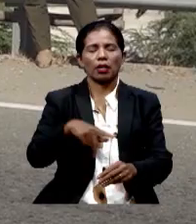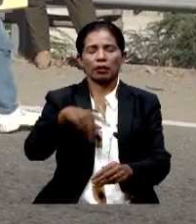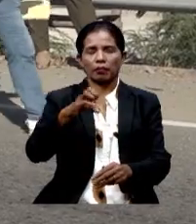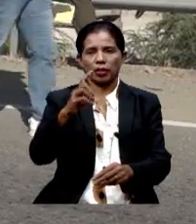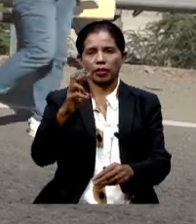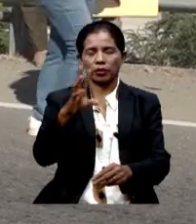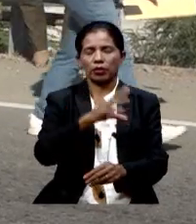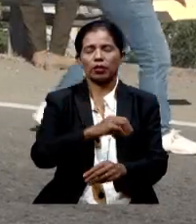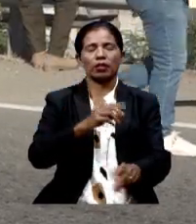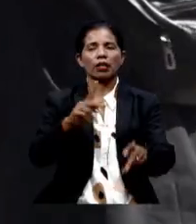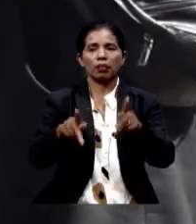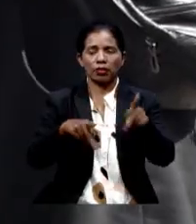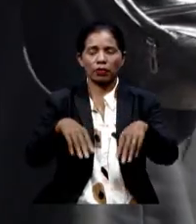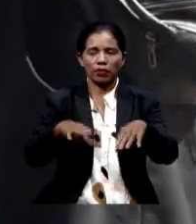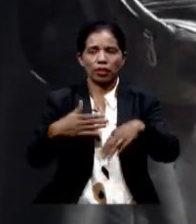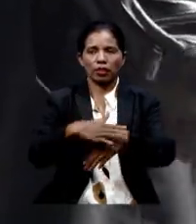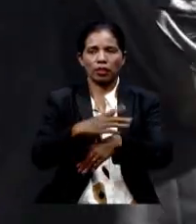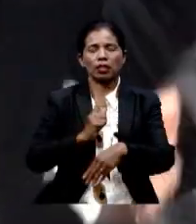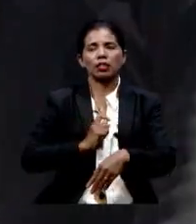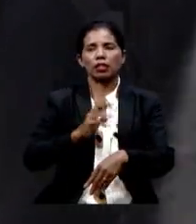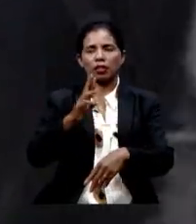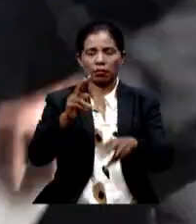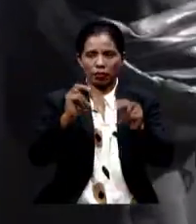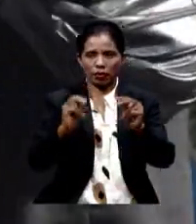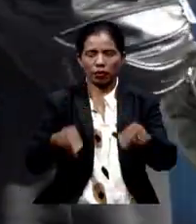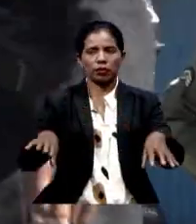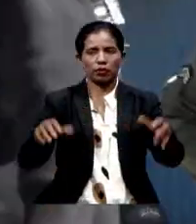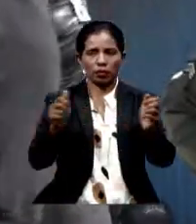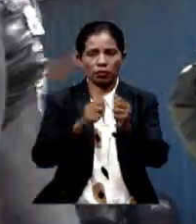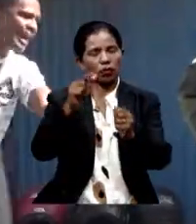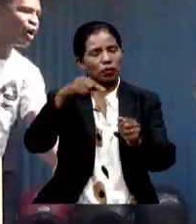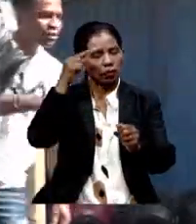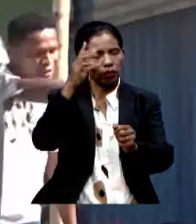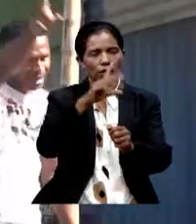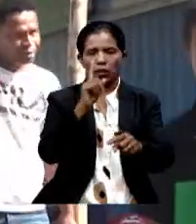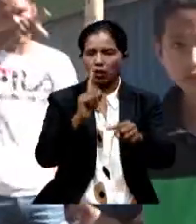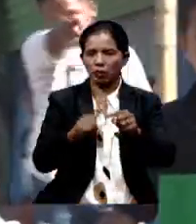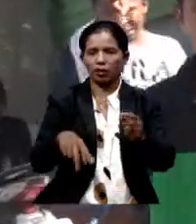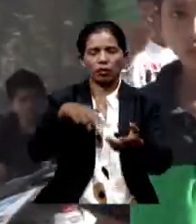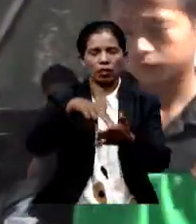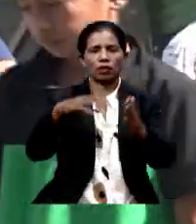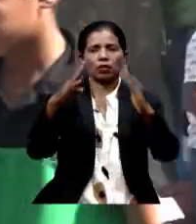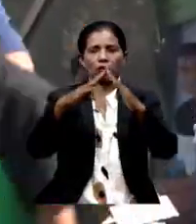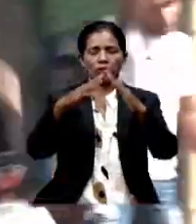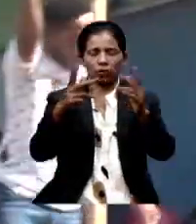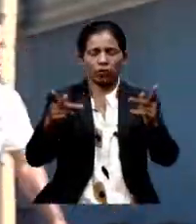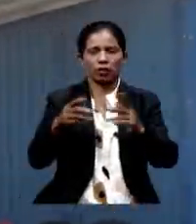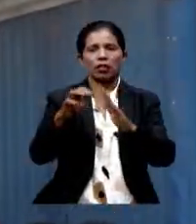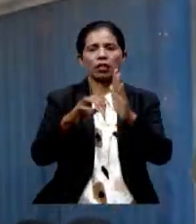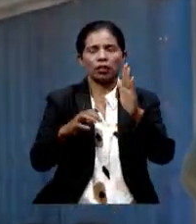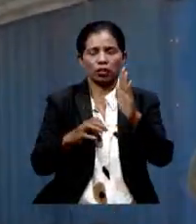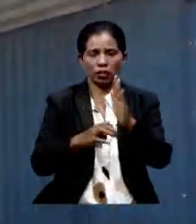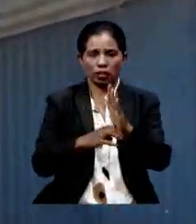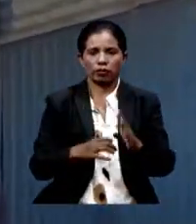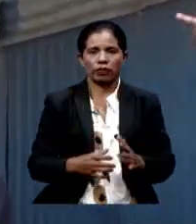Hateten, vendedor e cancira e a área Tibar, precisa cooperar o governo, onde labele Hari Baraka e a Rai Estado cadalam